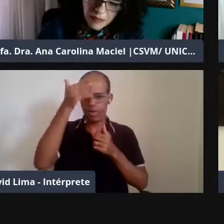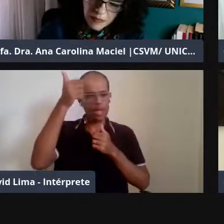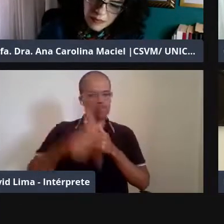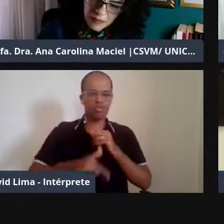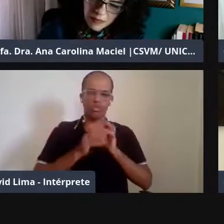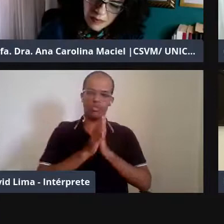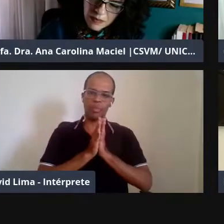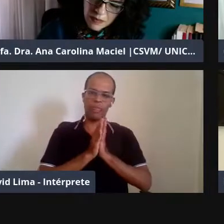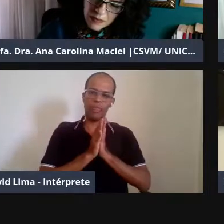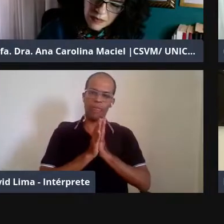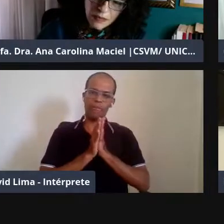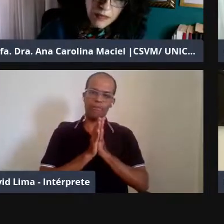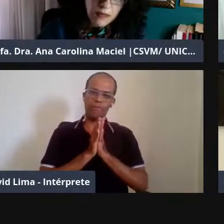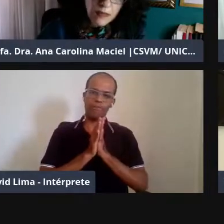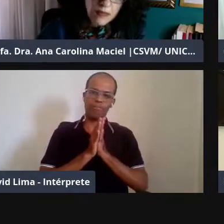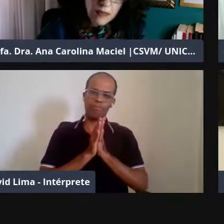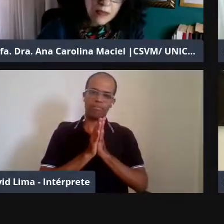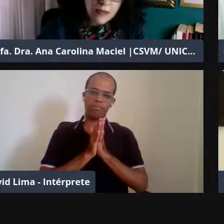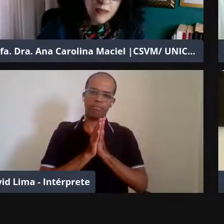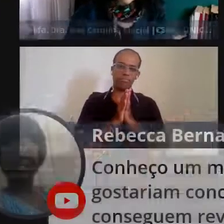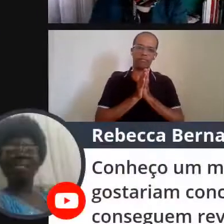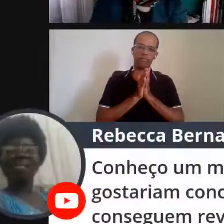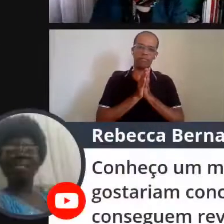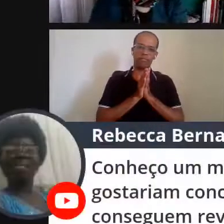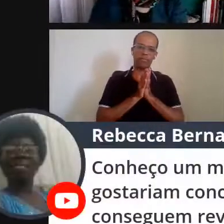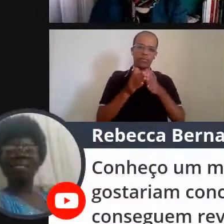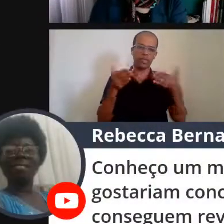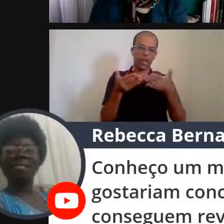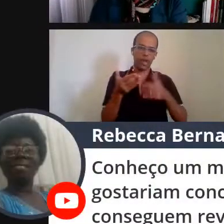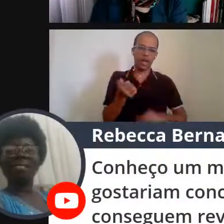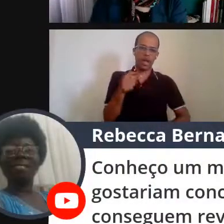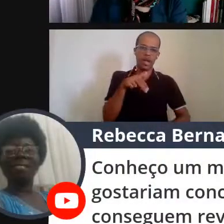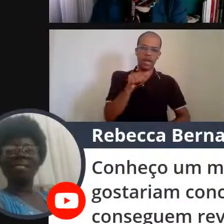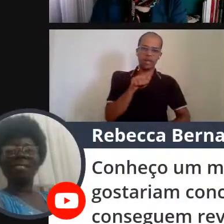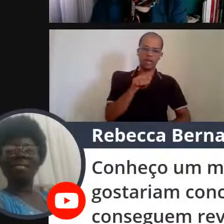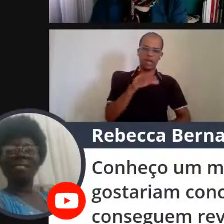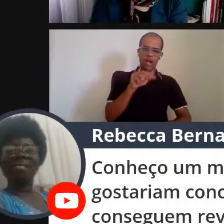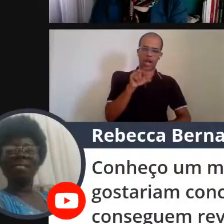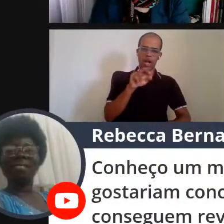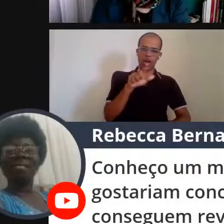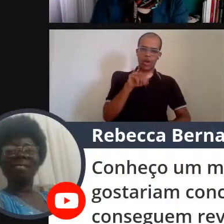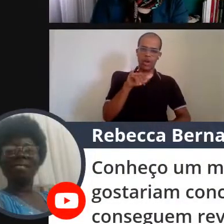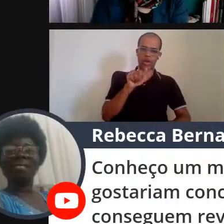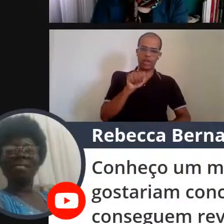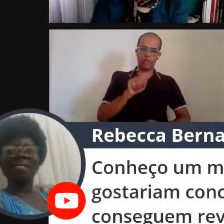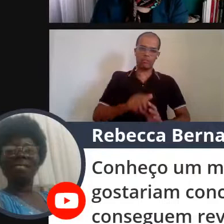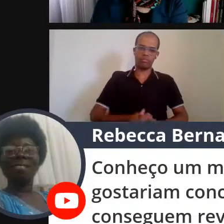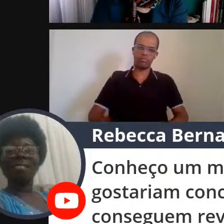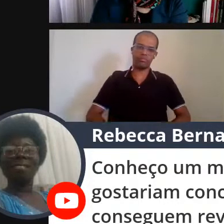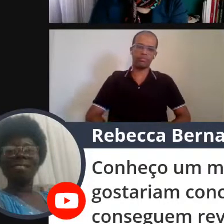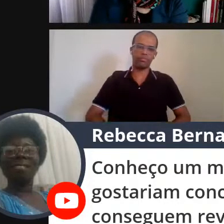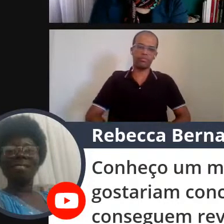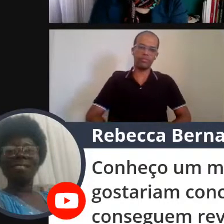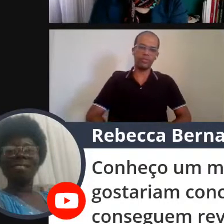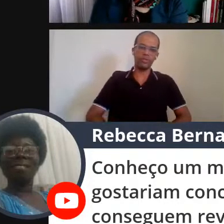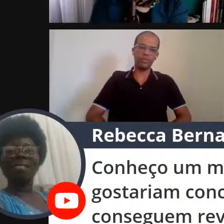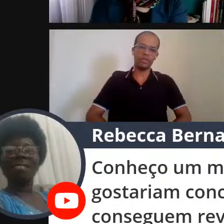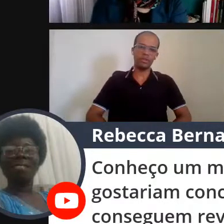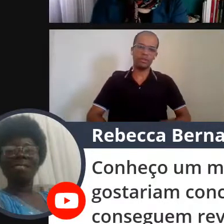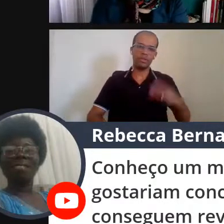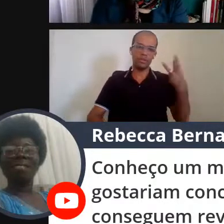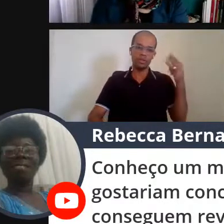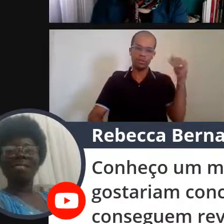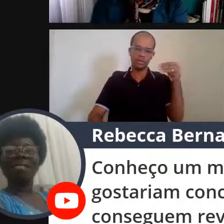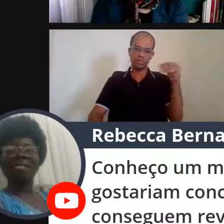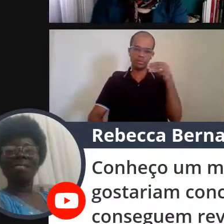professor. Agora eu passo para a doutora Ana Carolina de Moura Delfim Maciel. Por favor, seus 3 minutos,